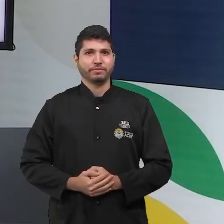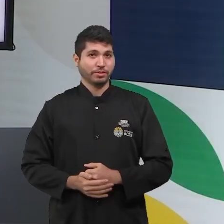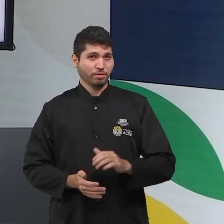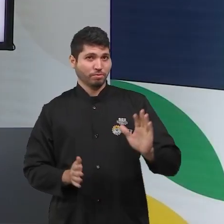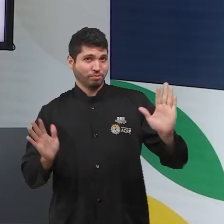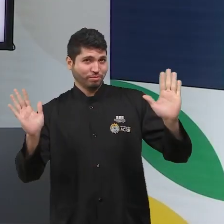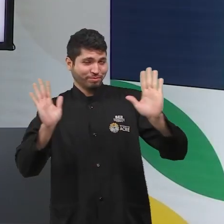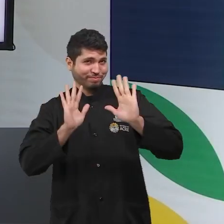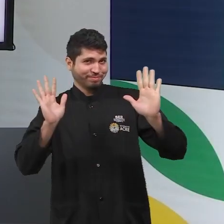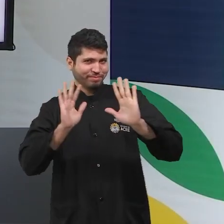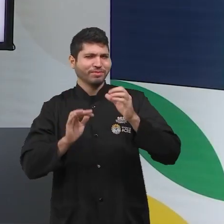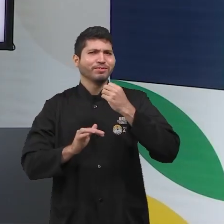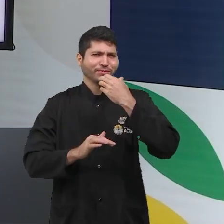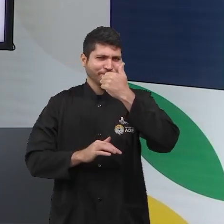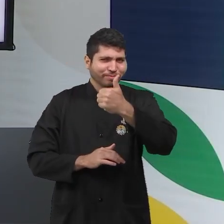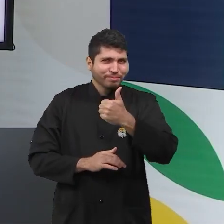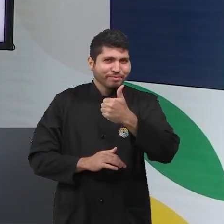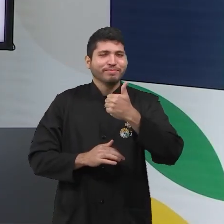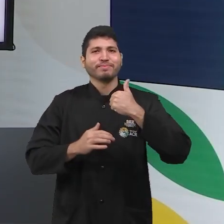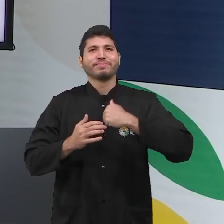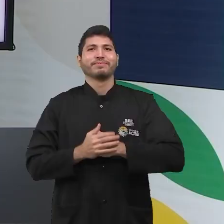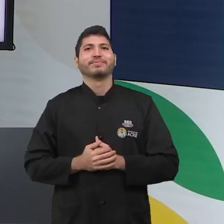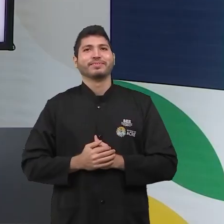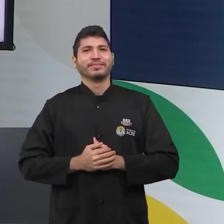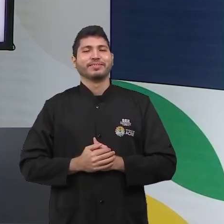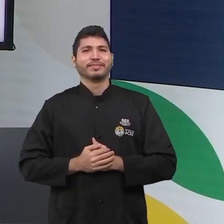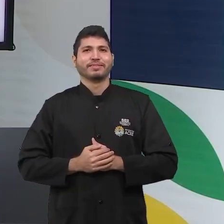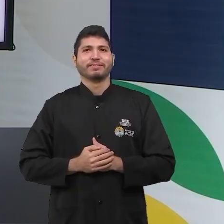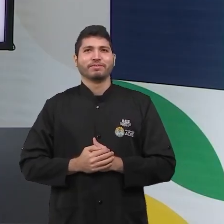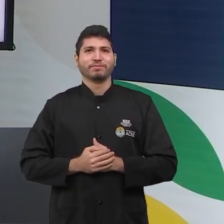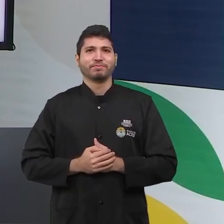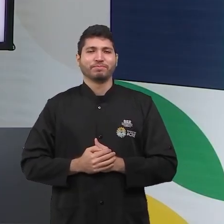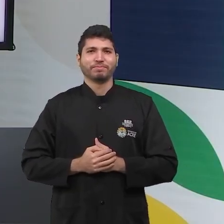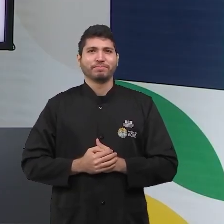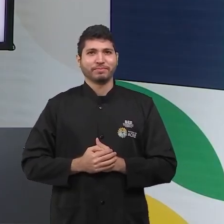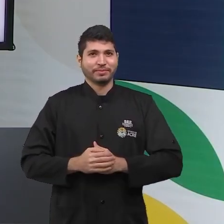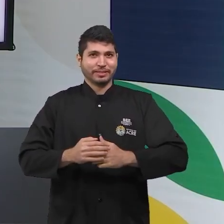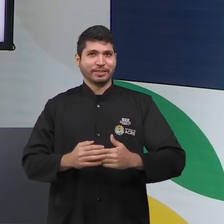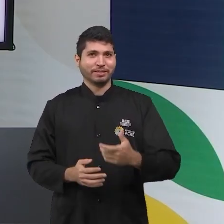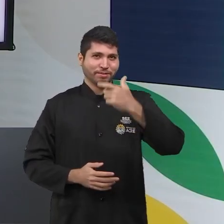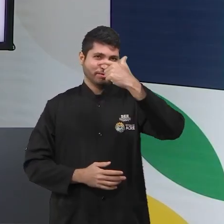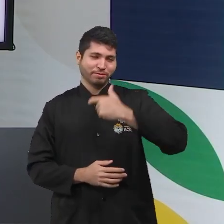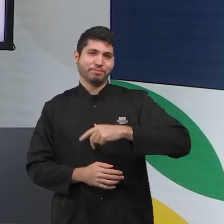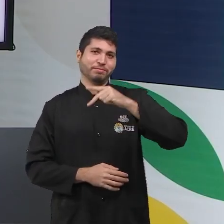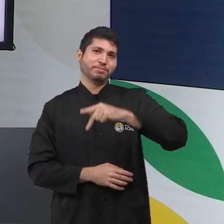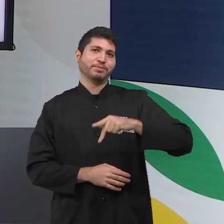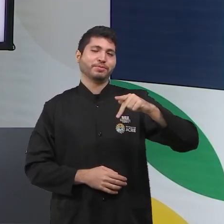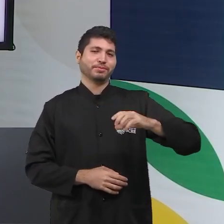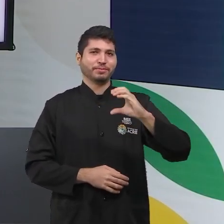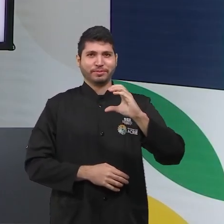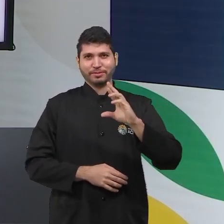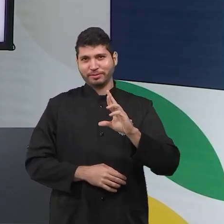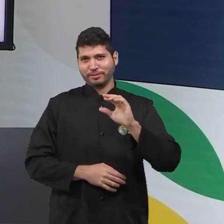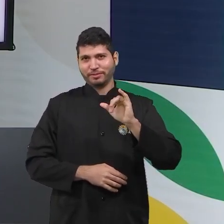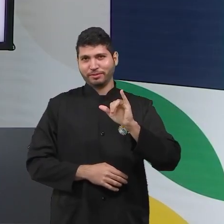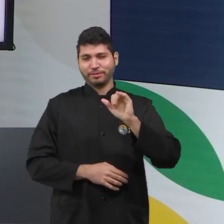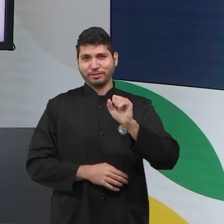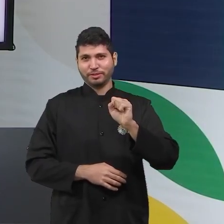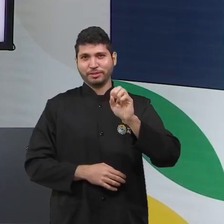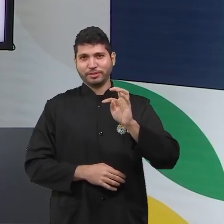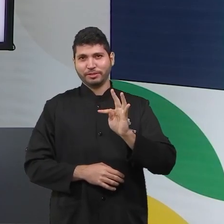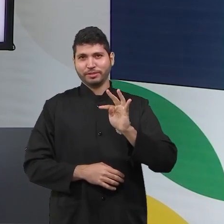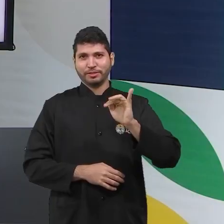Oi, alunos, tudo bem com vocês? Espero que sim. Olha só, sou o professor Cristiano Souza, de História, aqui